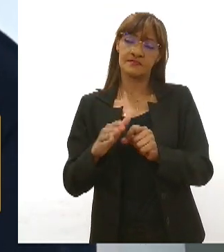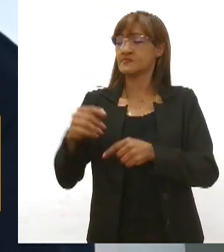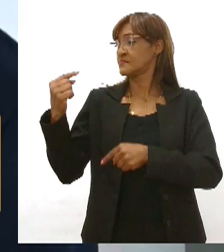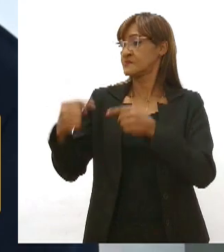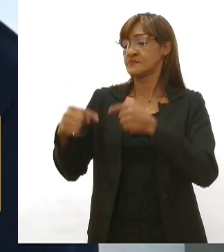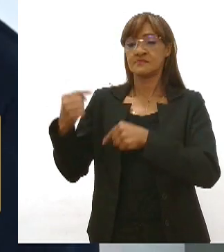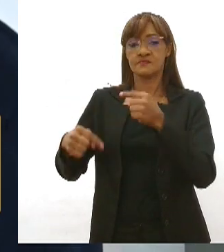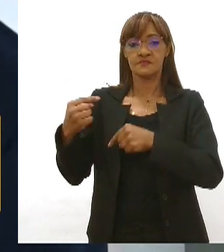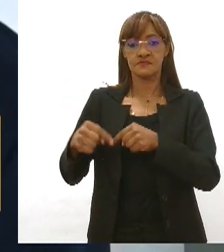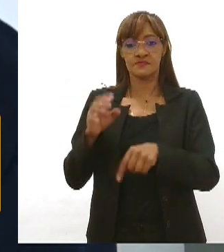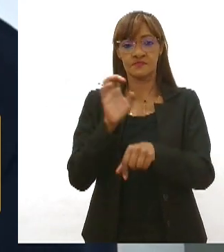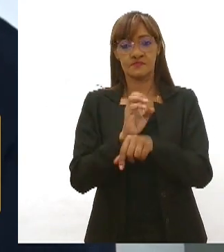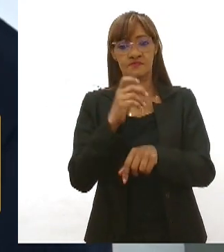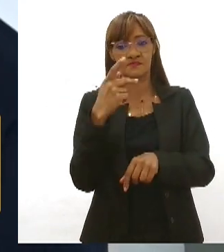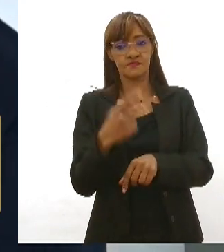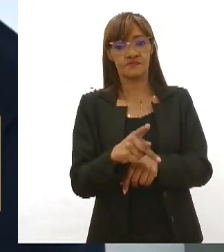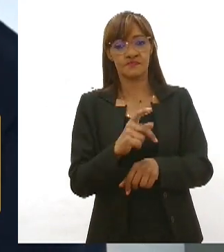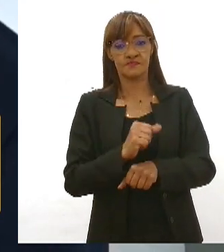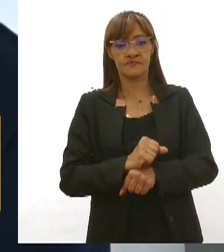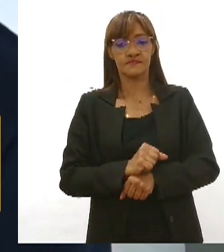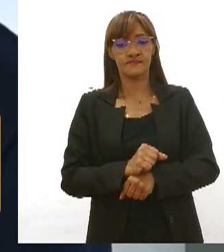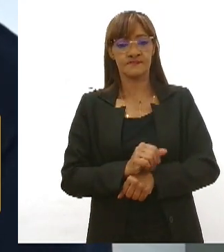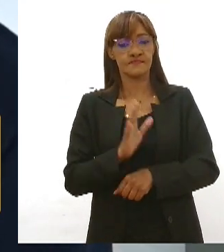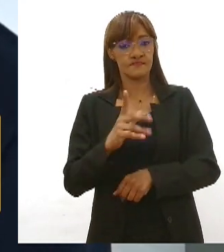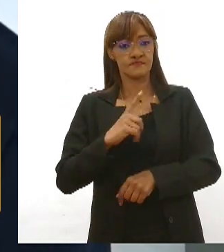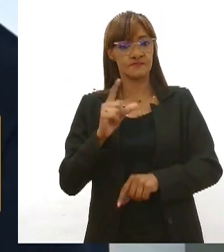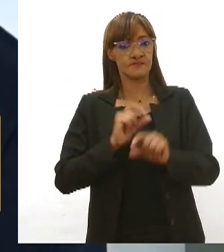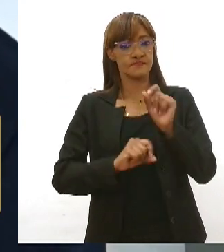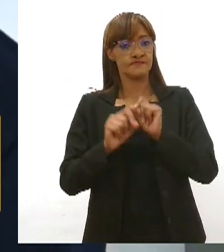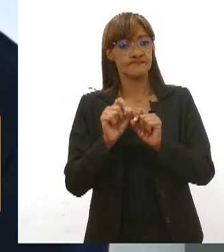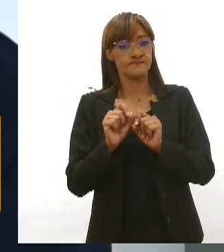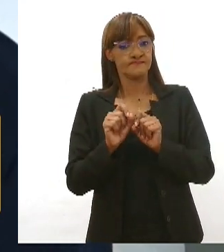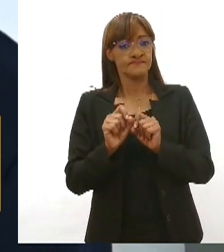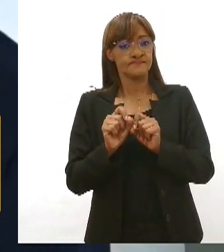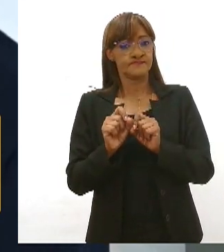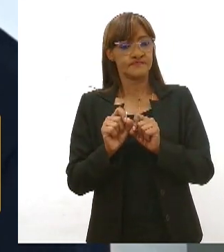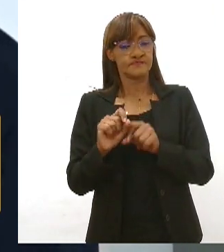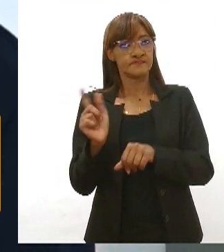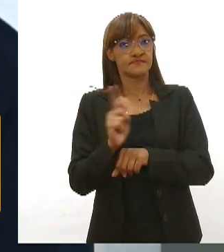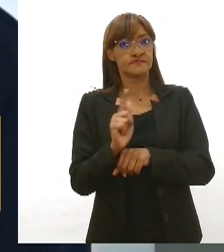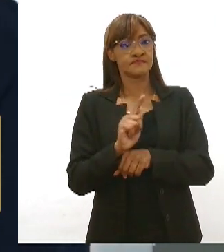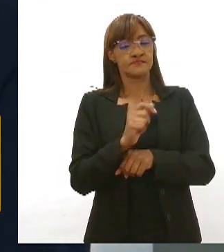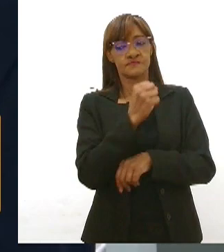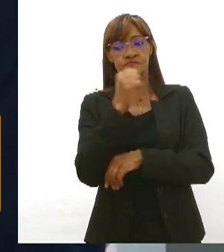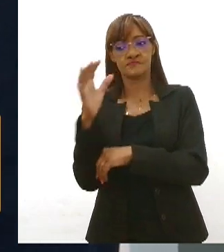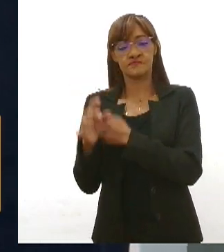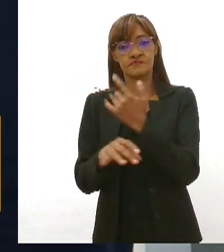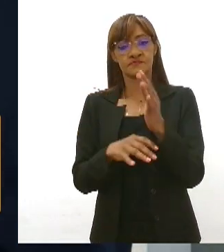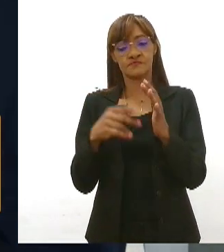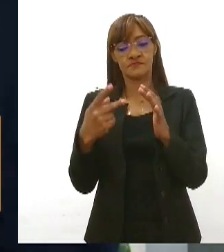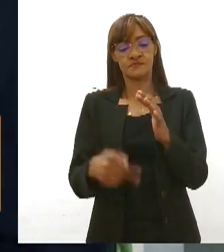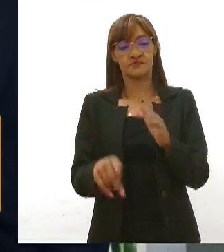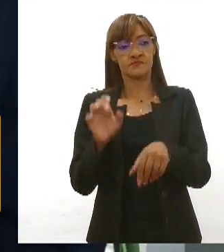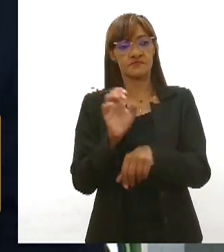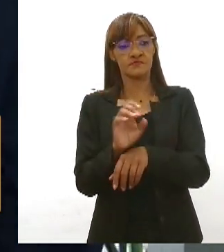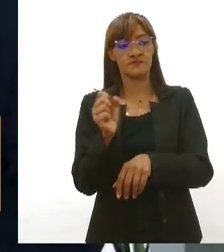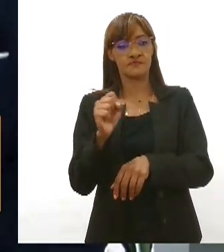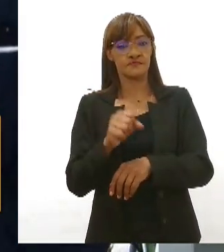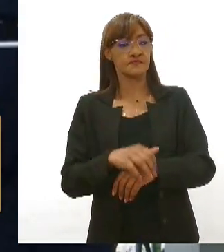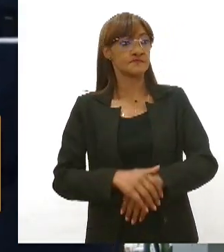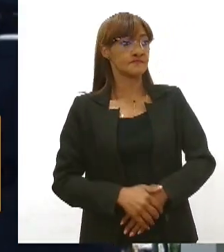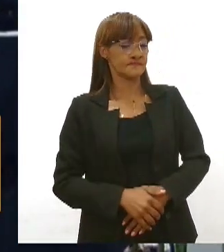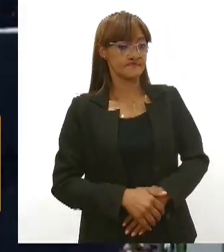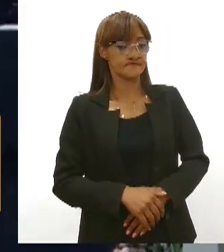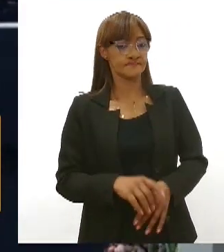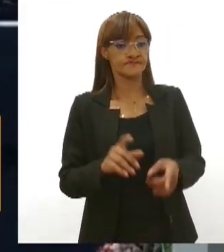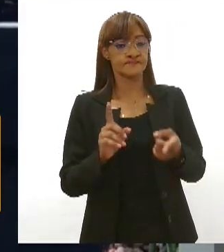aprimorando a gestão de recursos hídricos e a gestão ambiental no estado de Sergipe. E valendo, né, além de ressaltar,